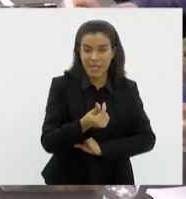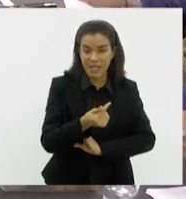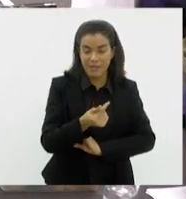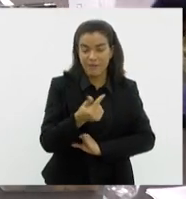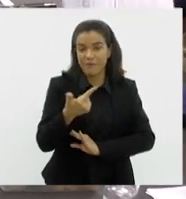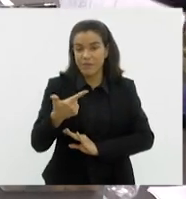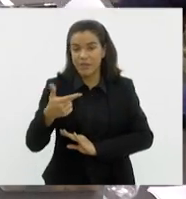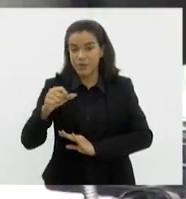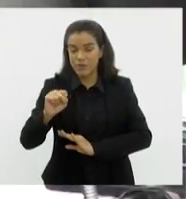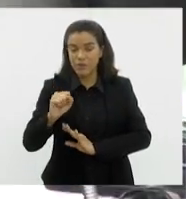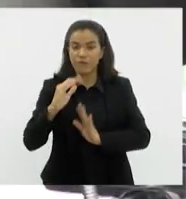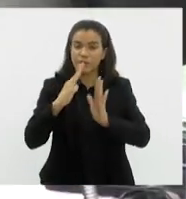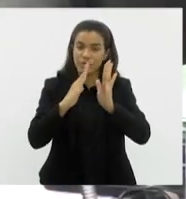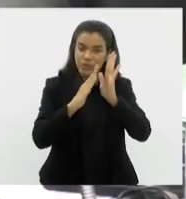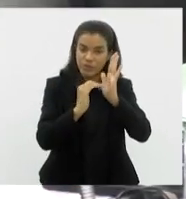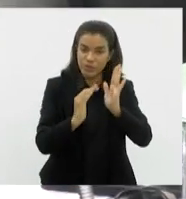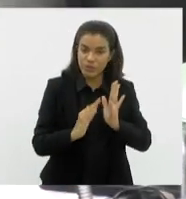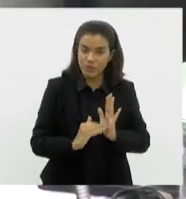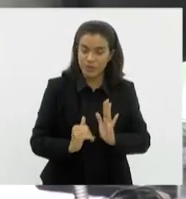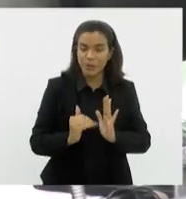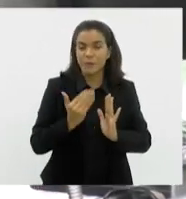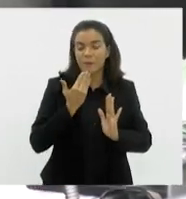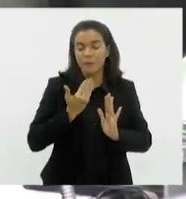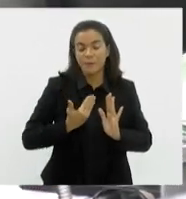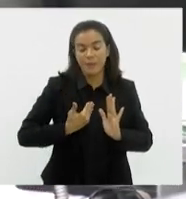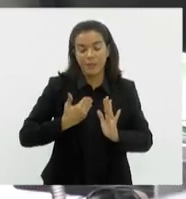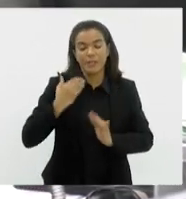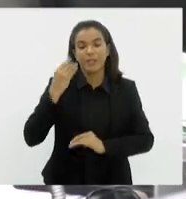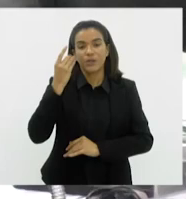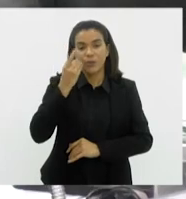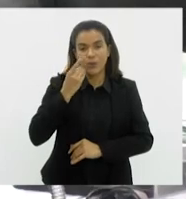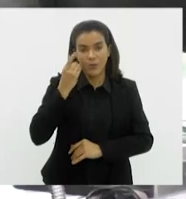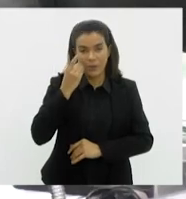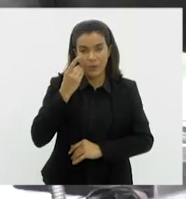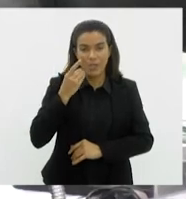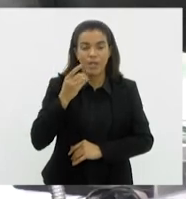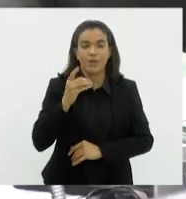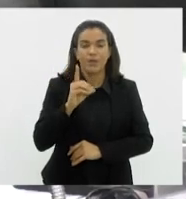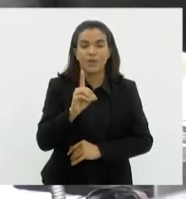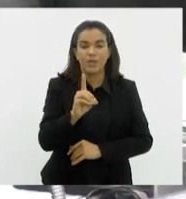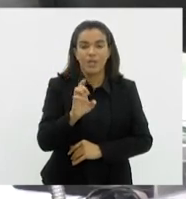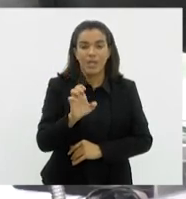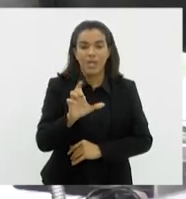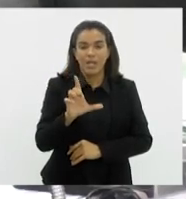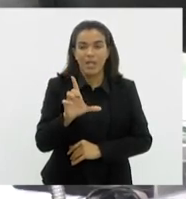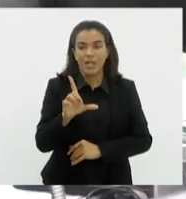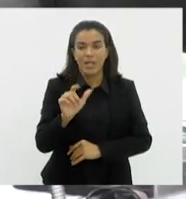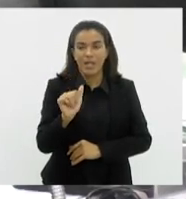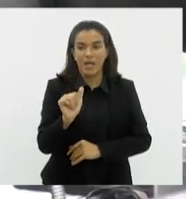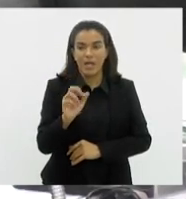retirados de pauta a pedido do relator, deputado Guilherme Delaroli. Então, estão retirados os